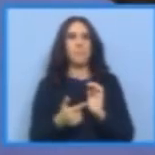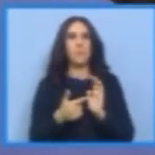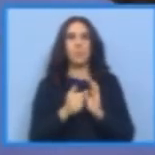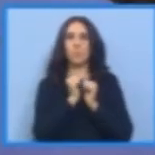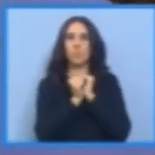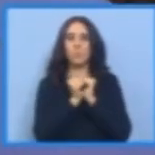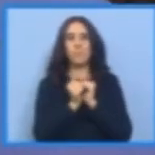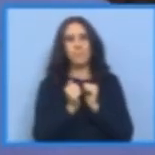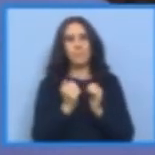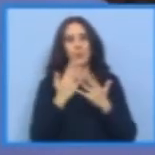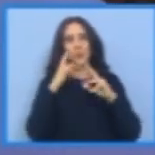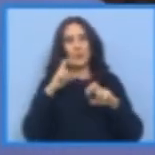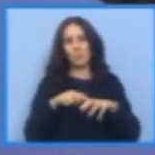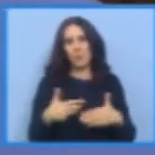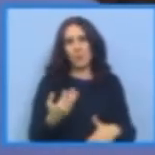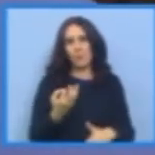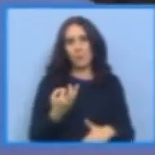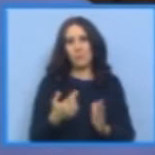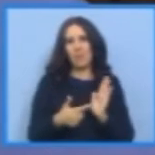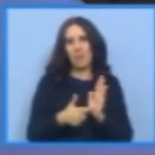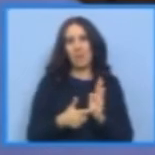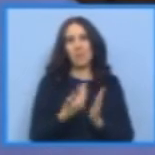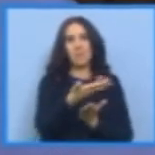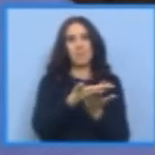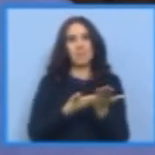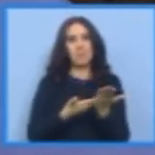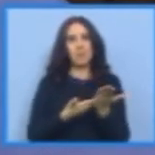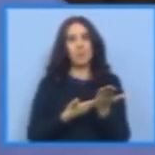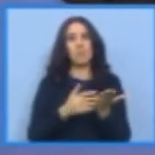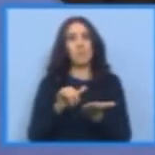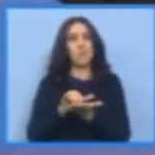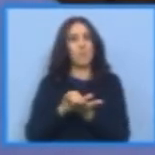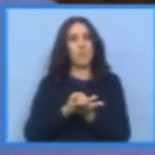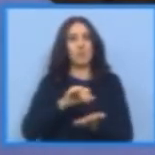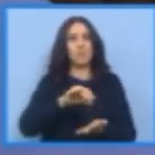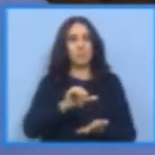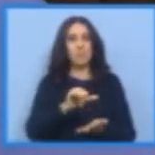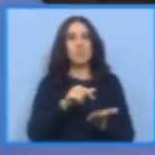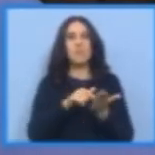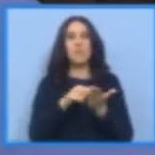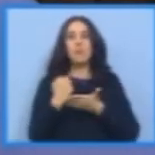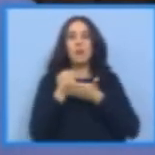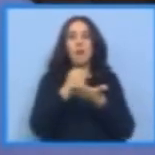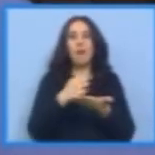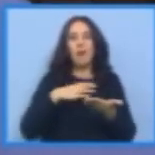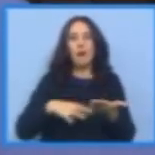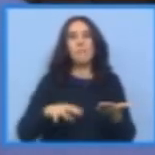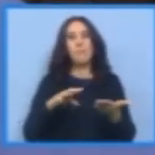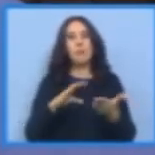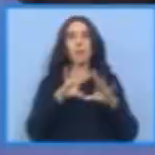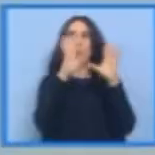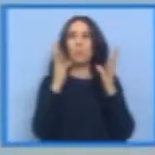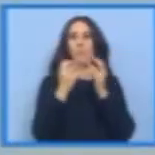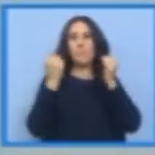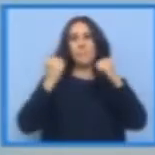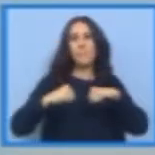e o estudo é muito atual por isso, porque já inclui aqui a Declaração de Nova Iorque, que quer contribuir para um pacto global